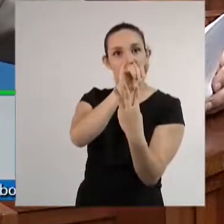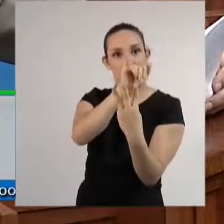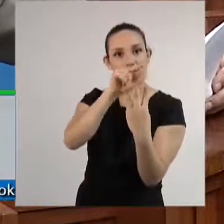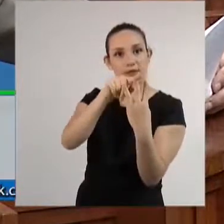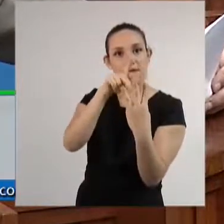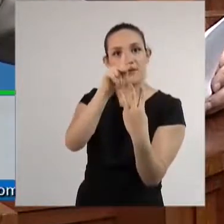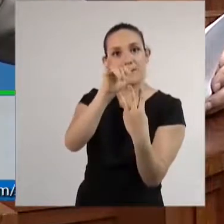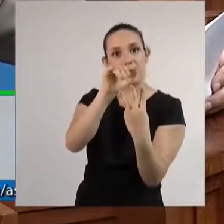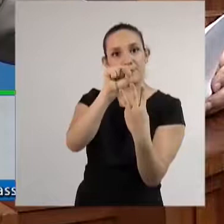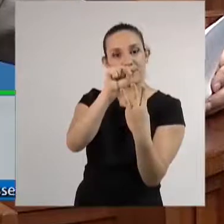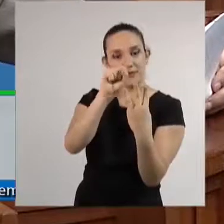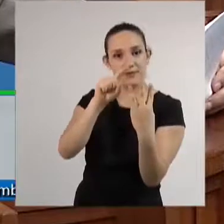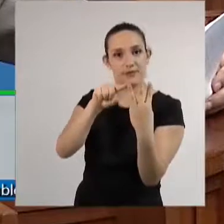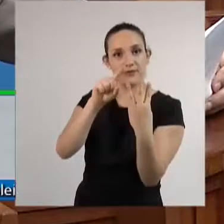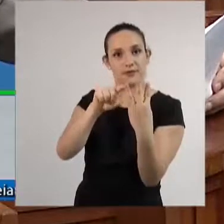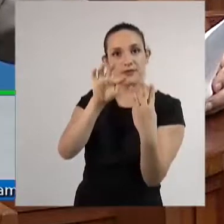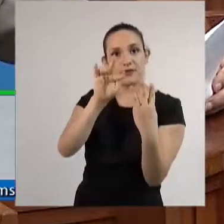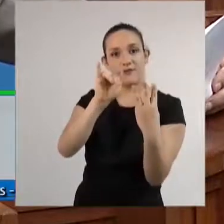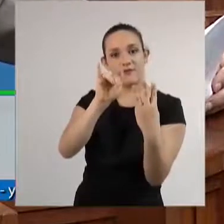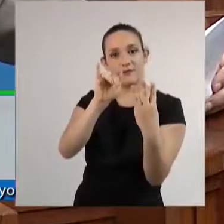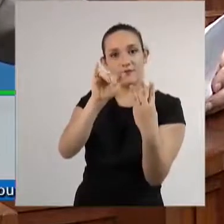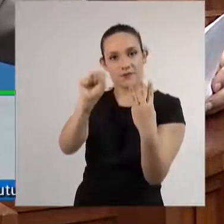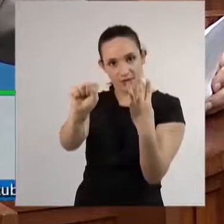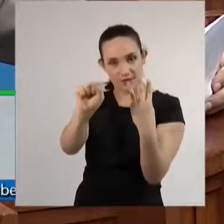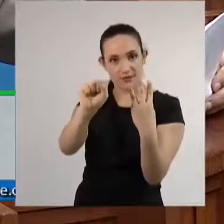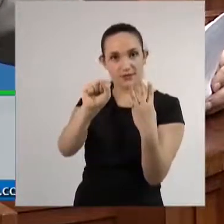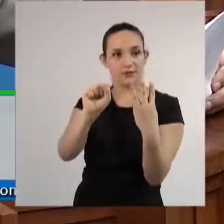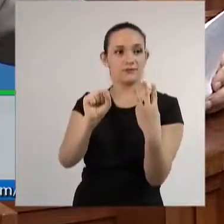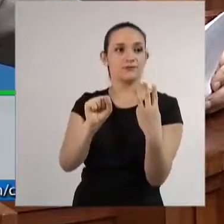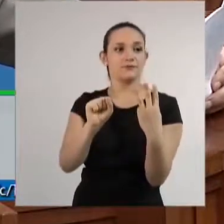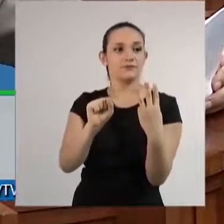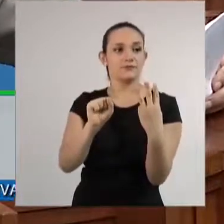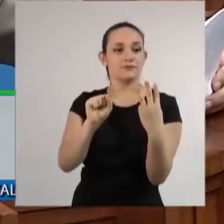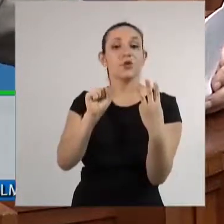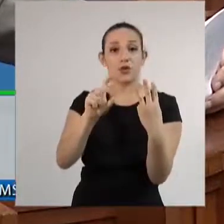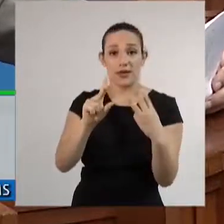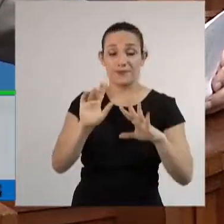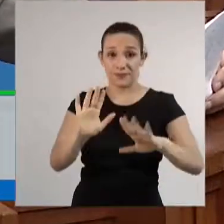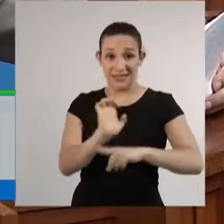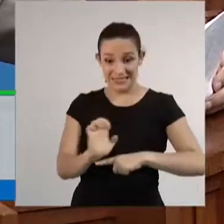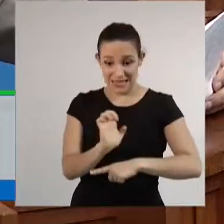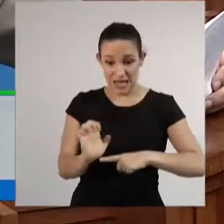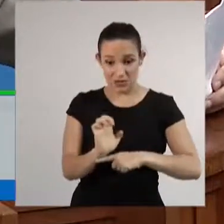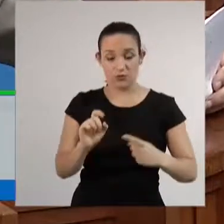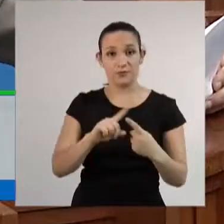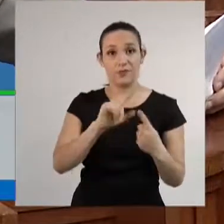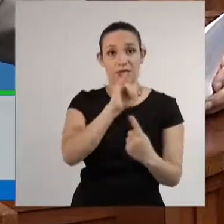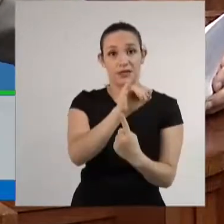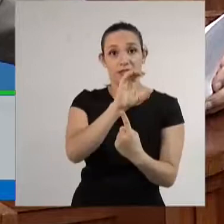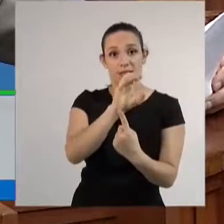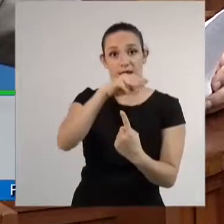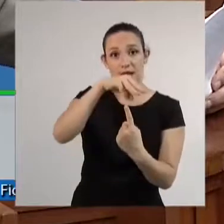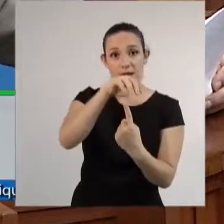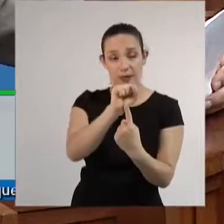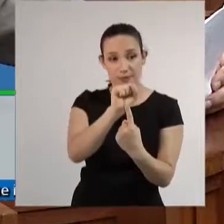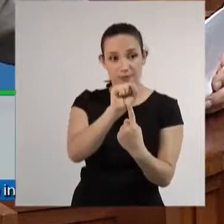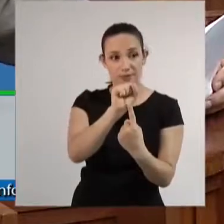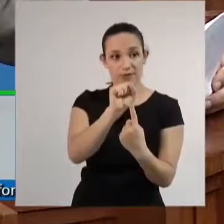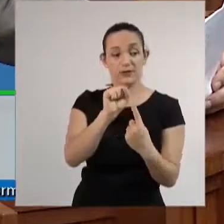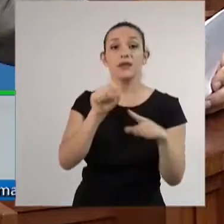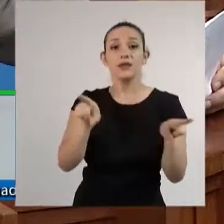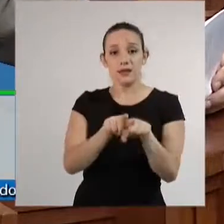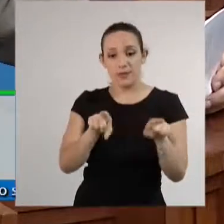PIS, COFINS, o ICMS dos estados e o ISS